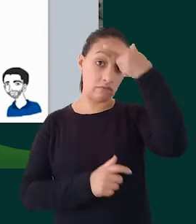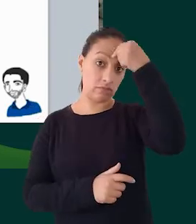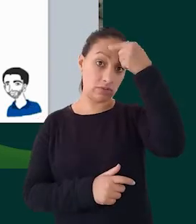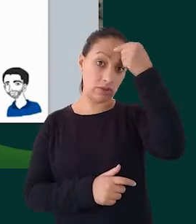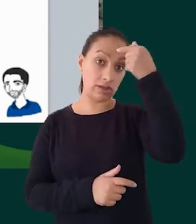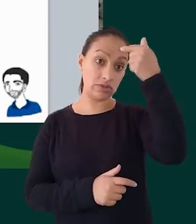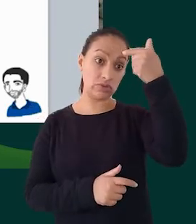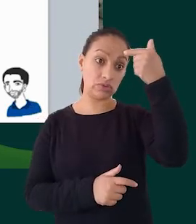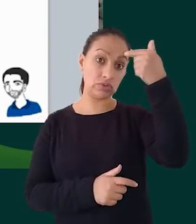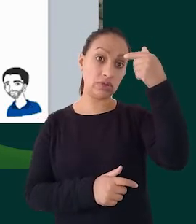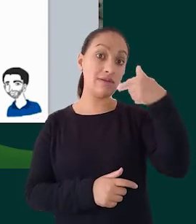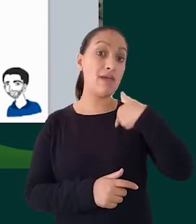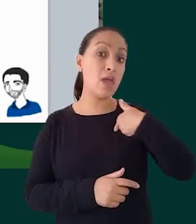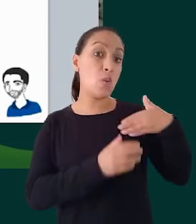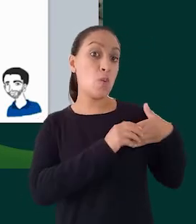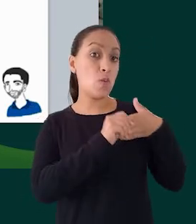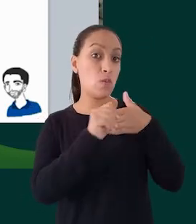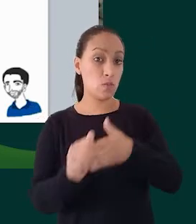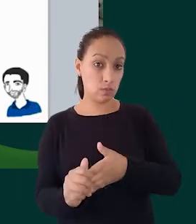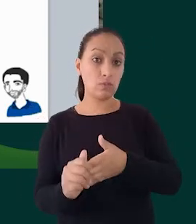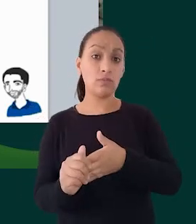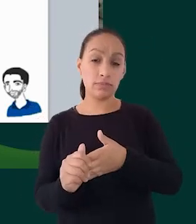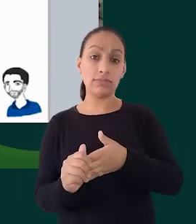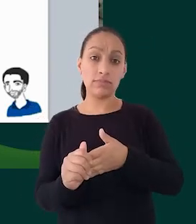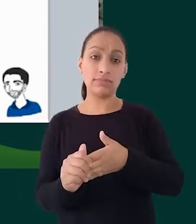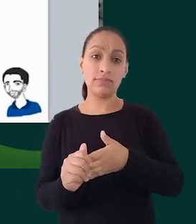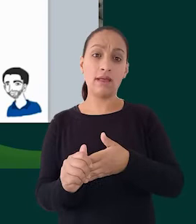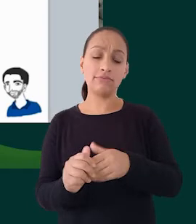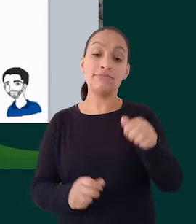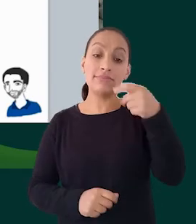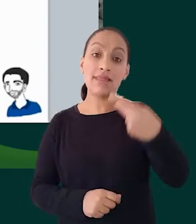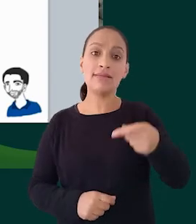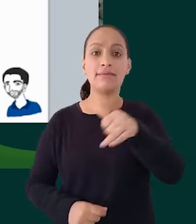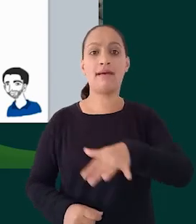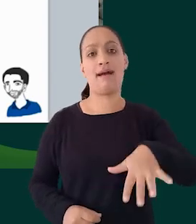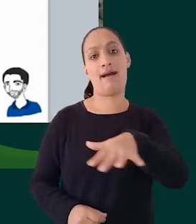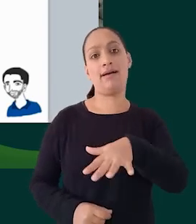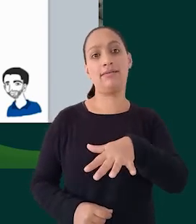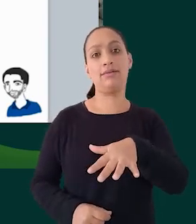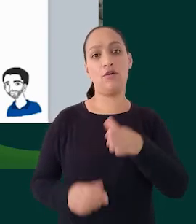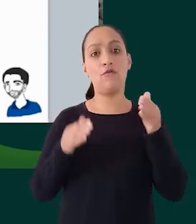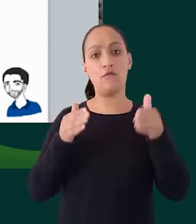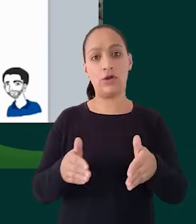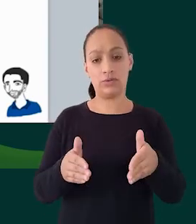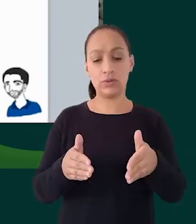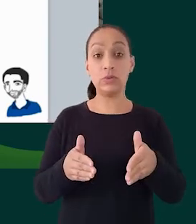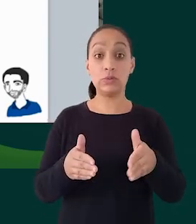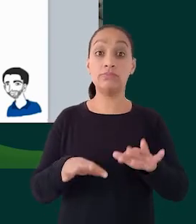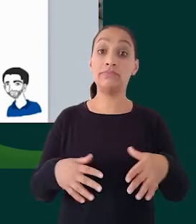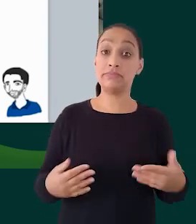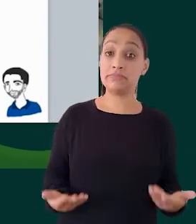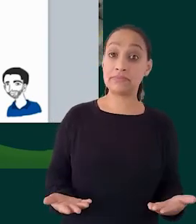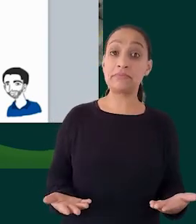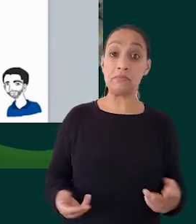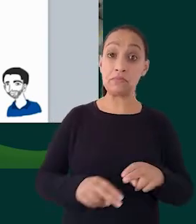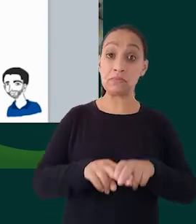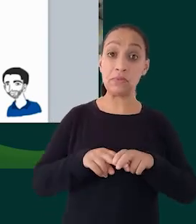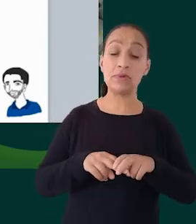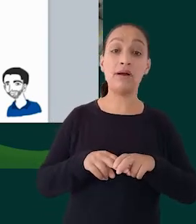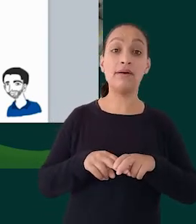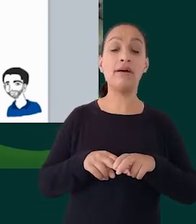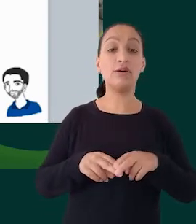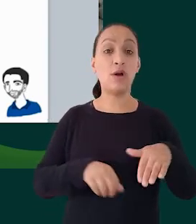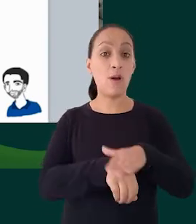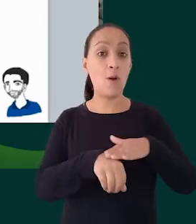tenho orientado, tem sido nessa área, tá? Então, por isso,